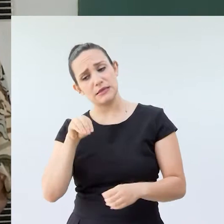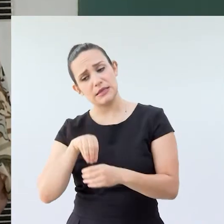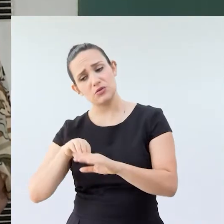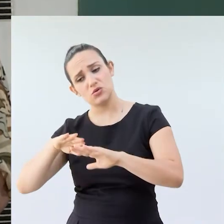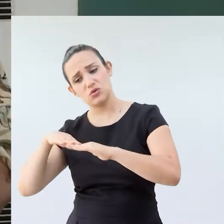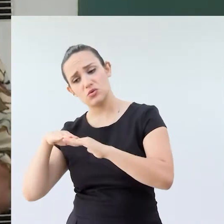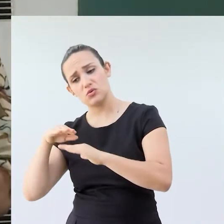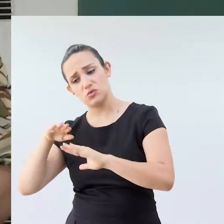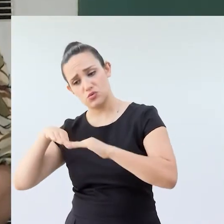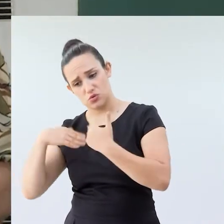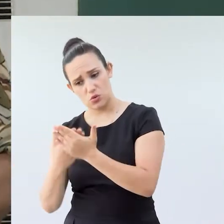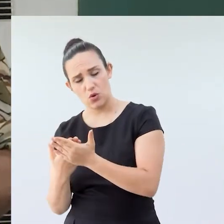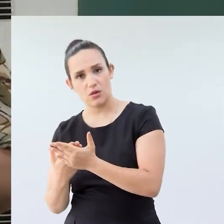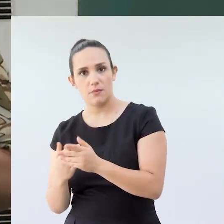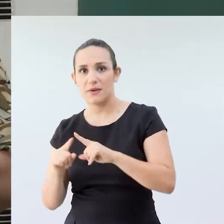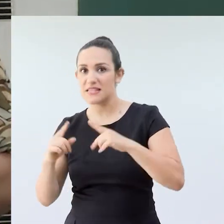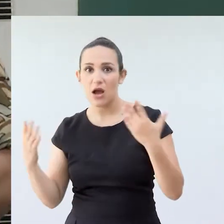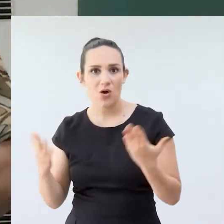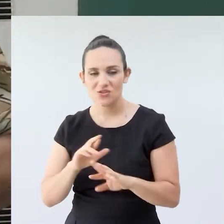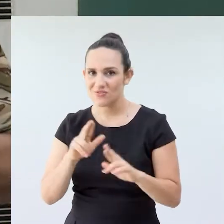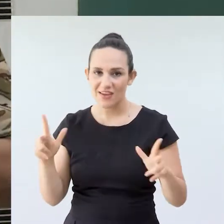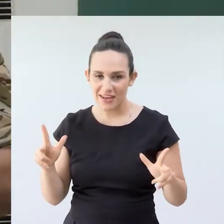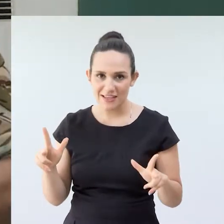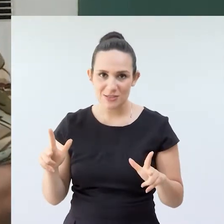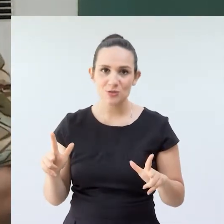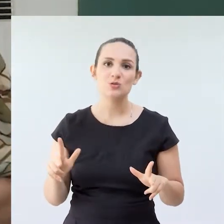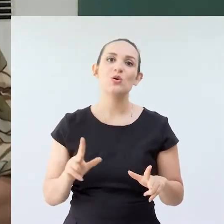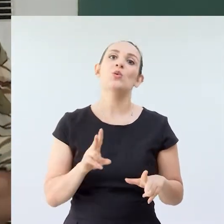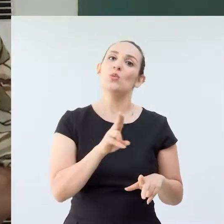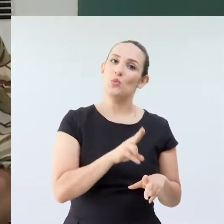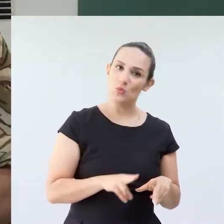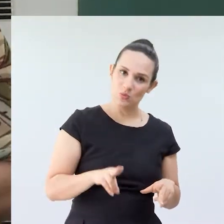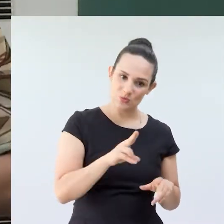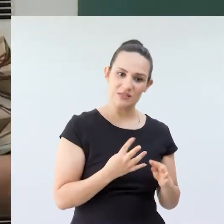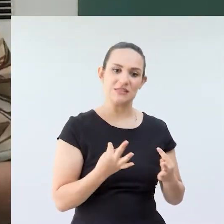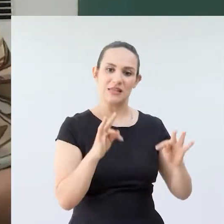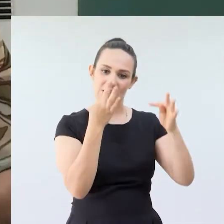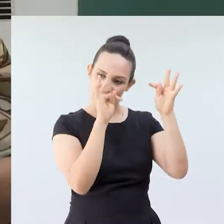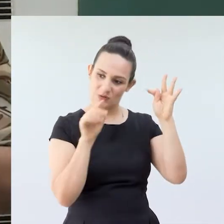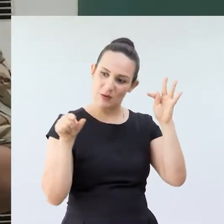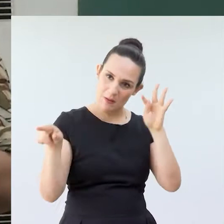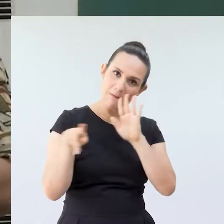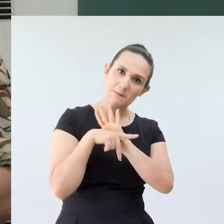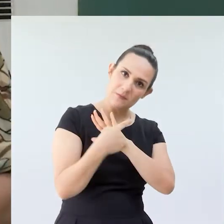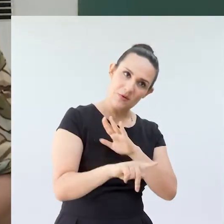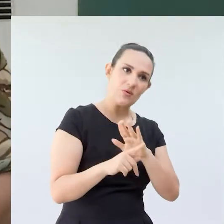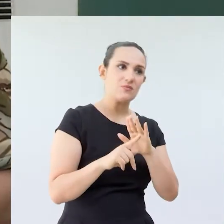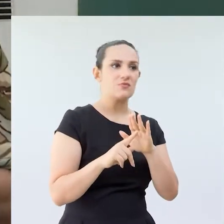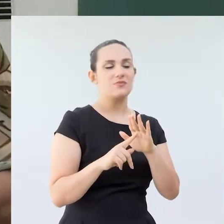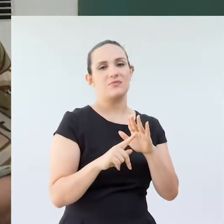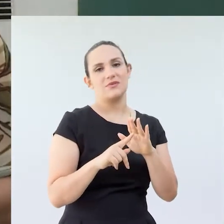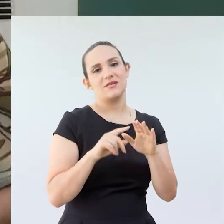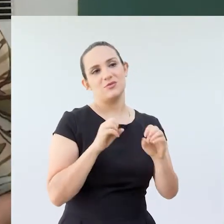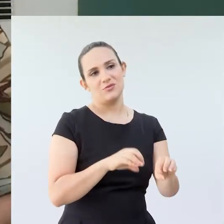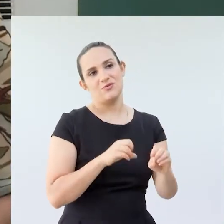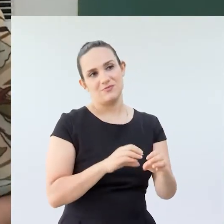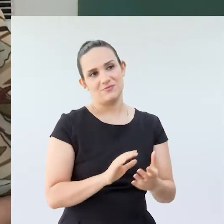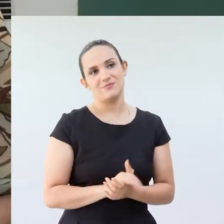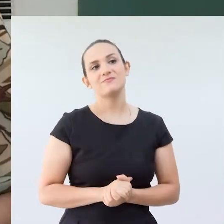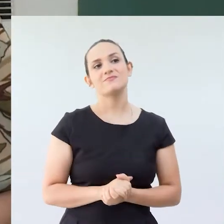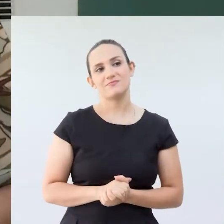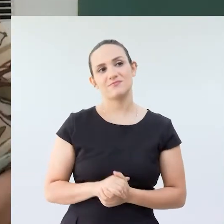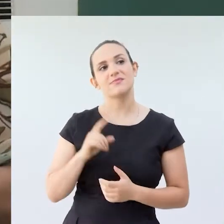passou a ser o dia a dia dessa família, dessa criança e a escola interagindo. Esse foi o